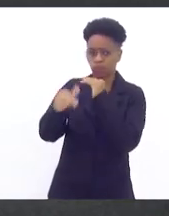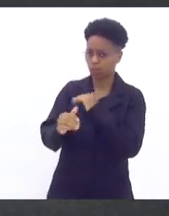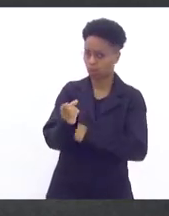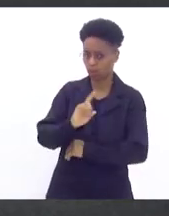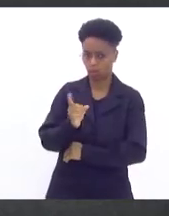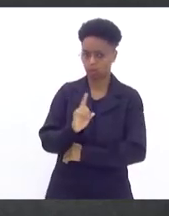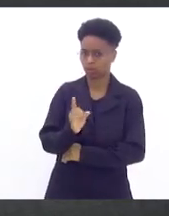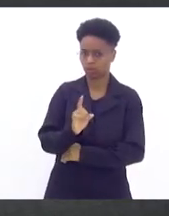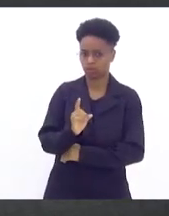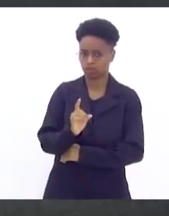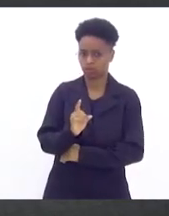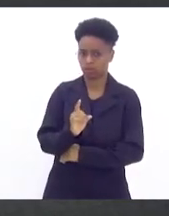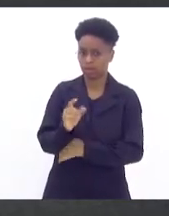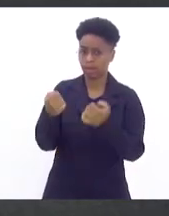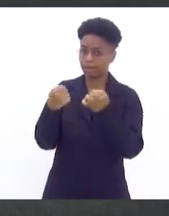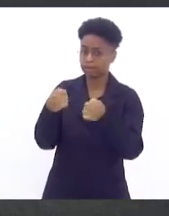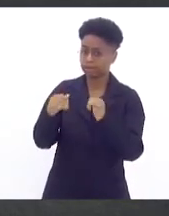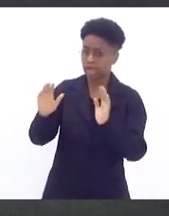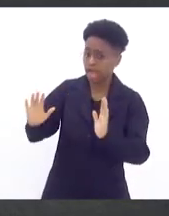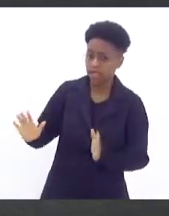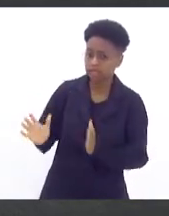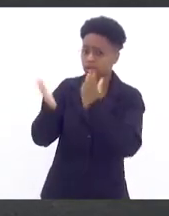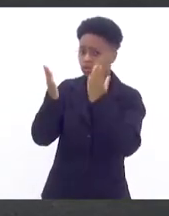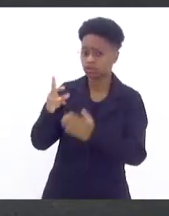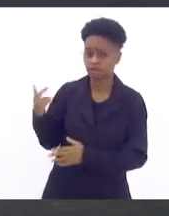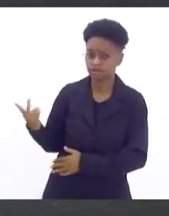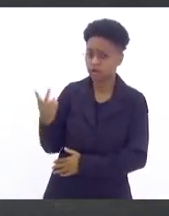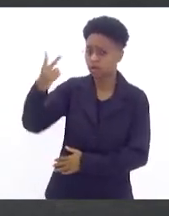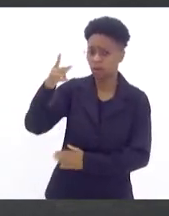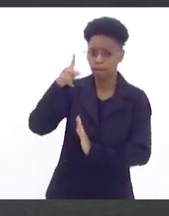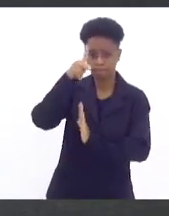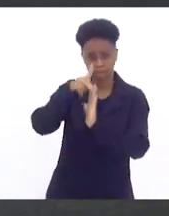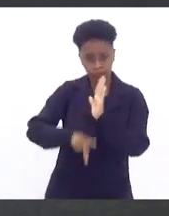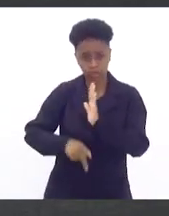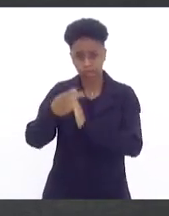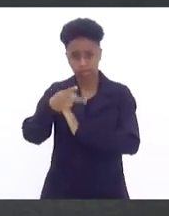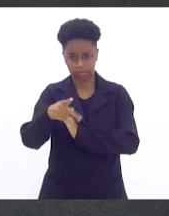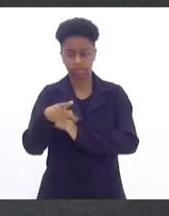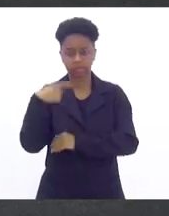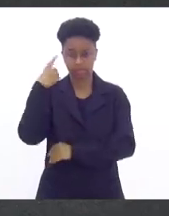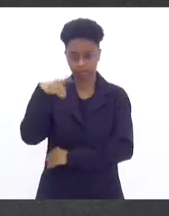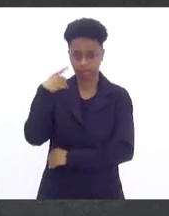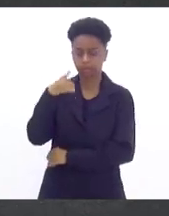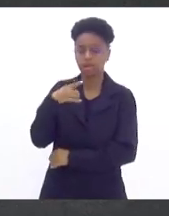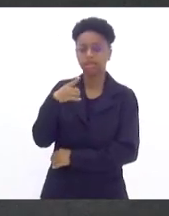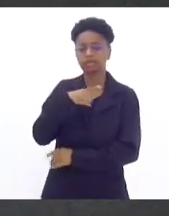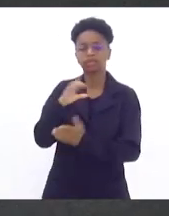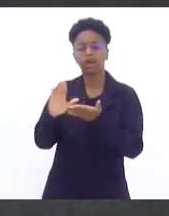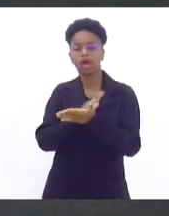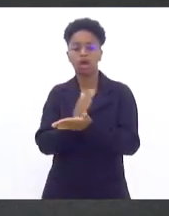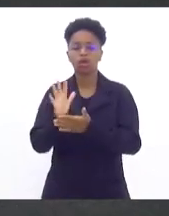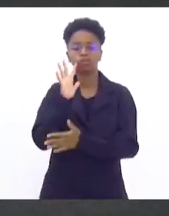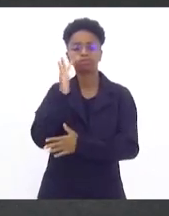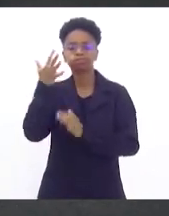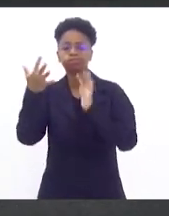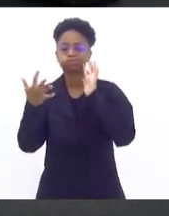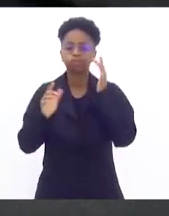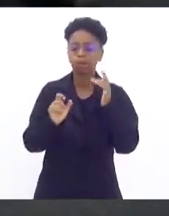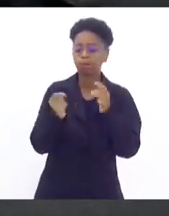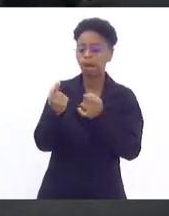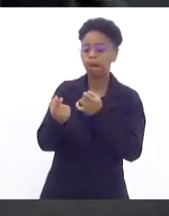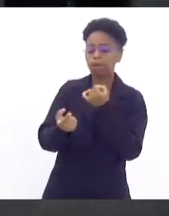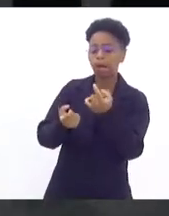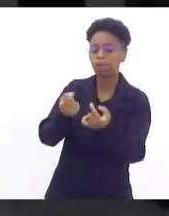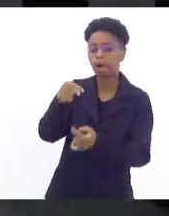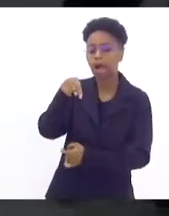vem de exaltar valorizar mais o projeto Deputado É algumas decisões isoladas dentro